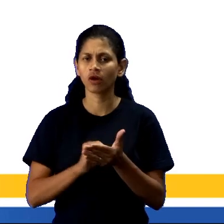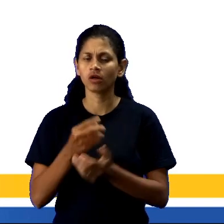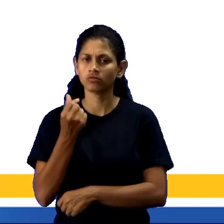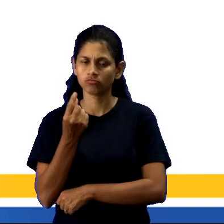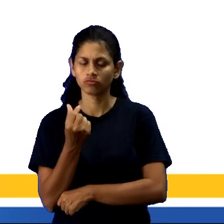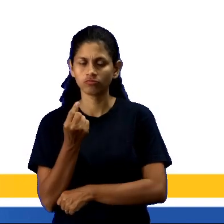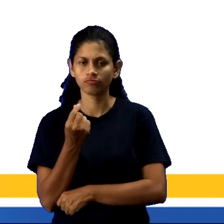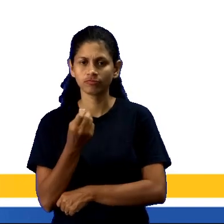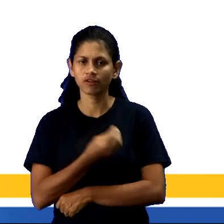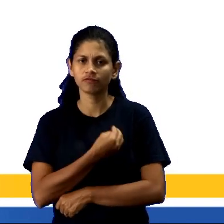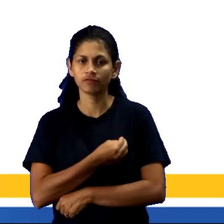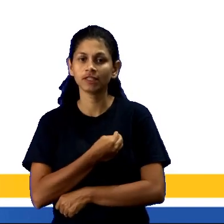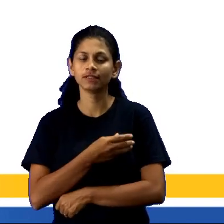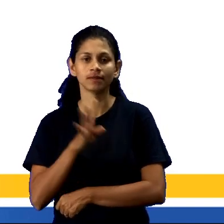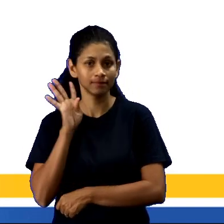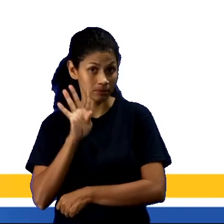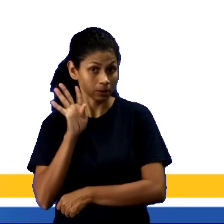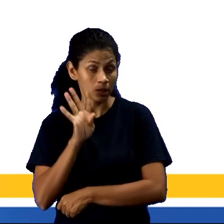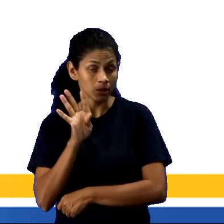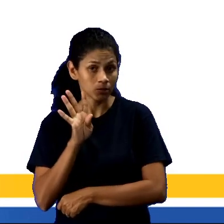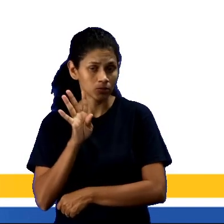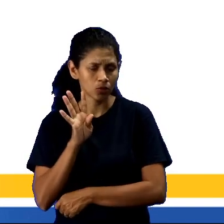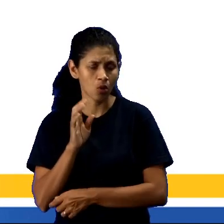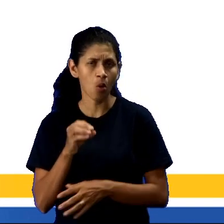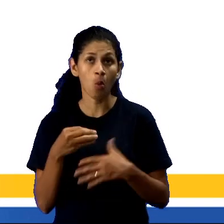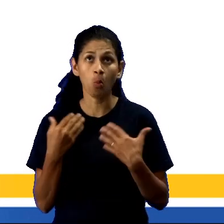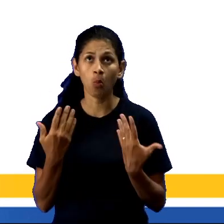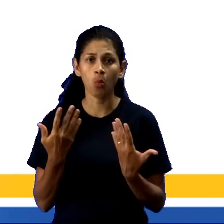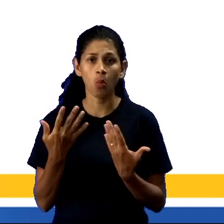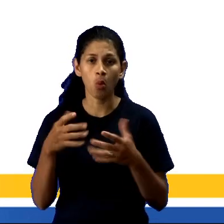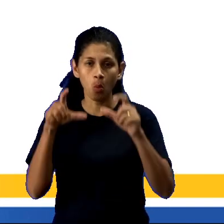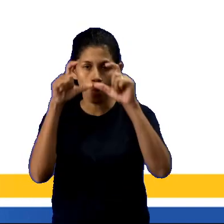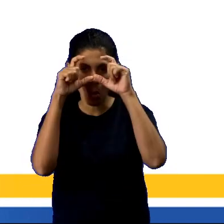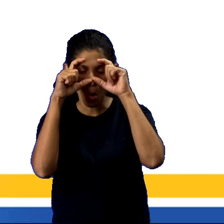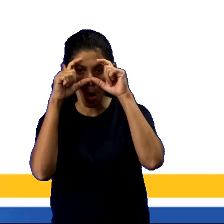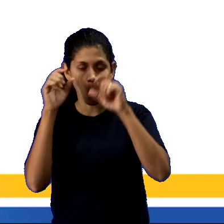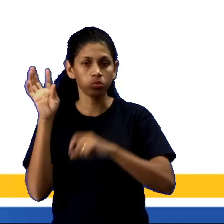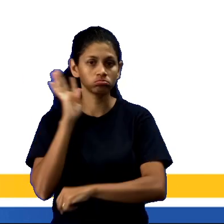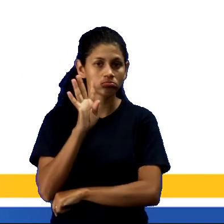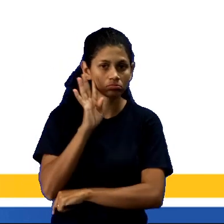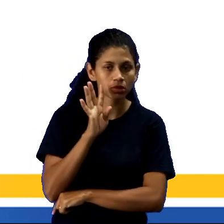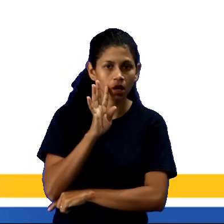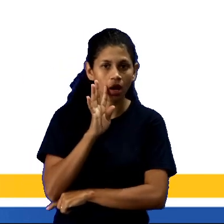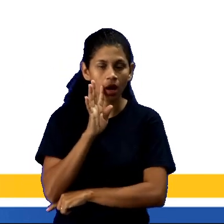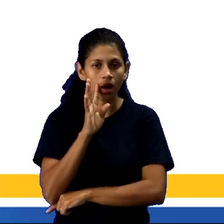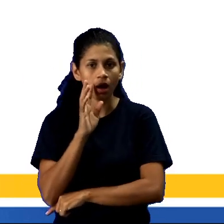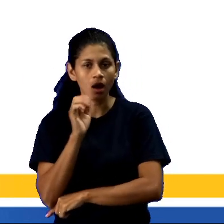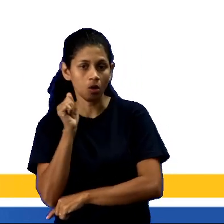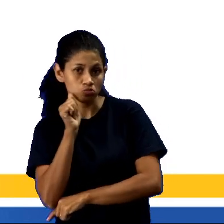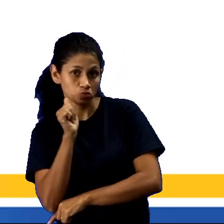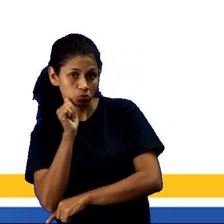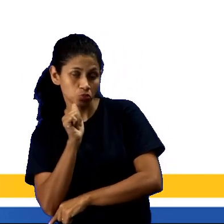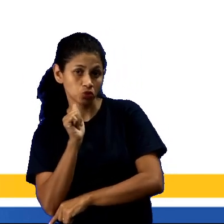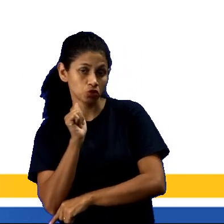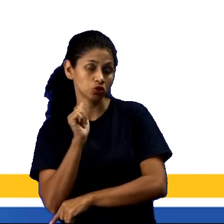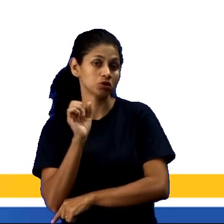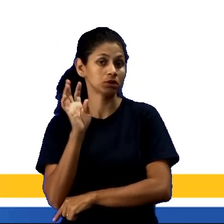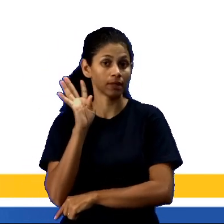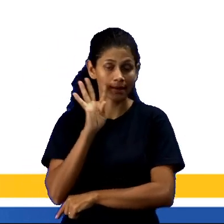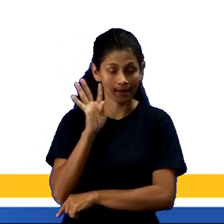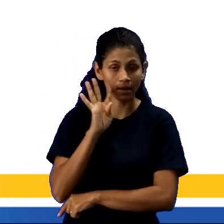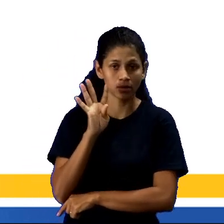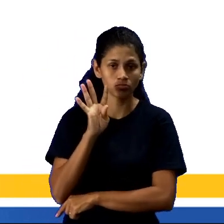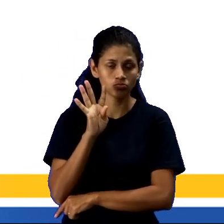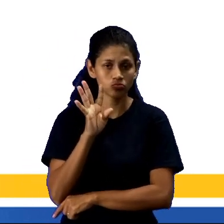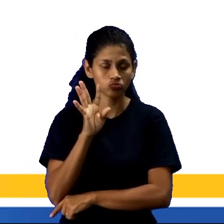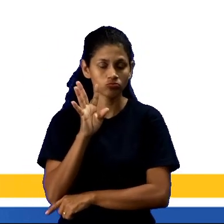funciona legal. Ou então, óculos legais, filme legal, garota legal, que é o uso mais comum, né, que a gente